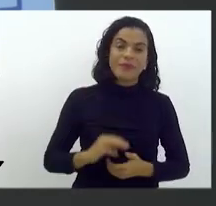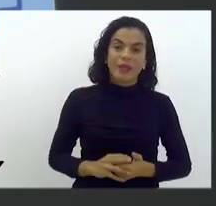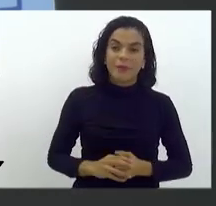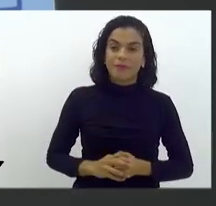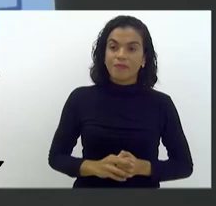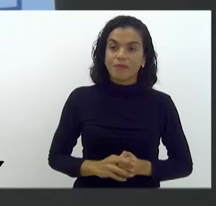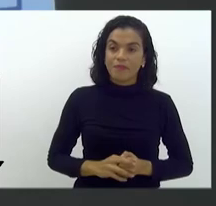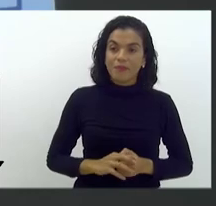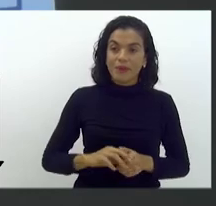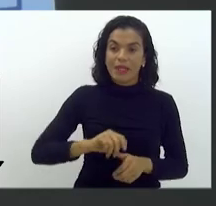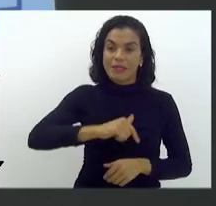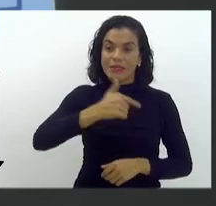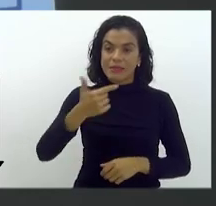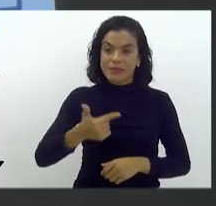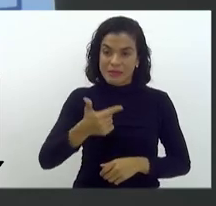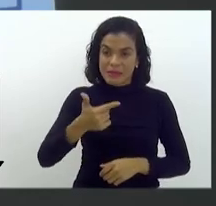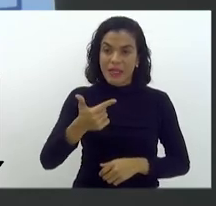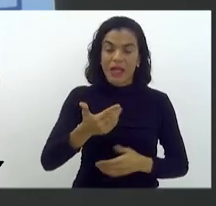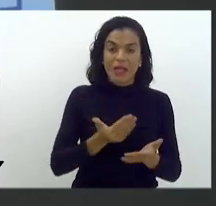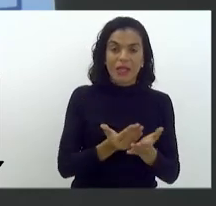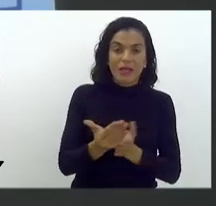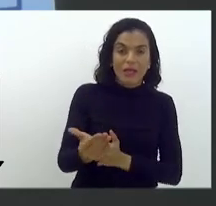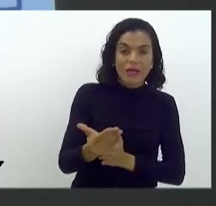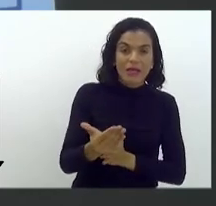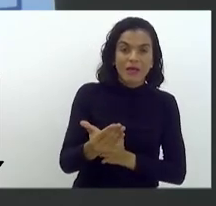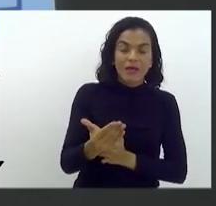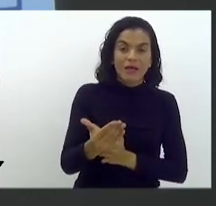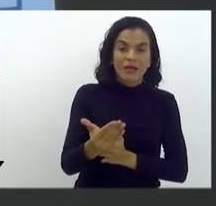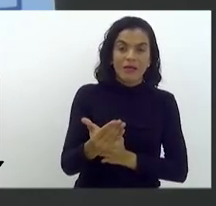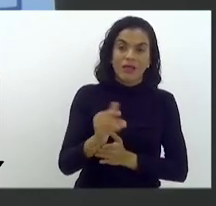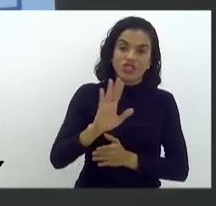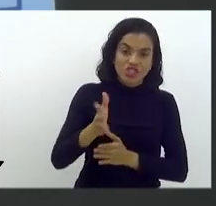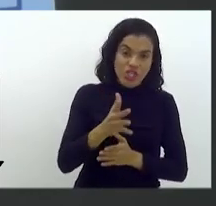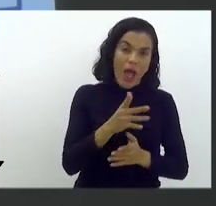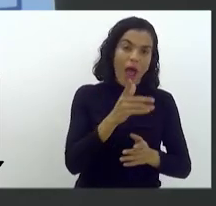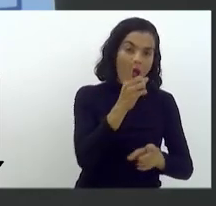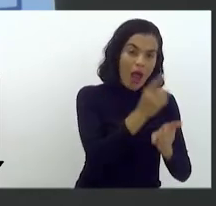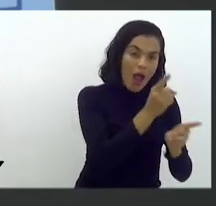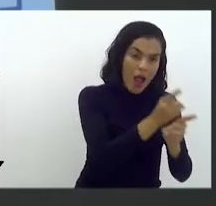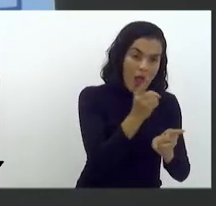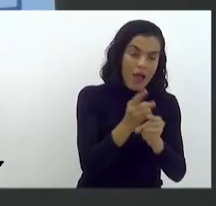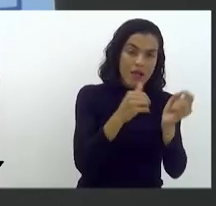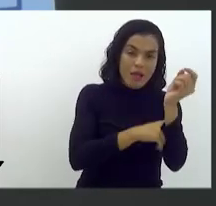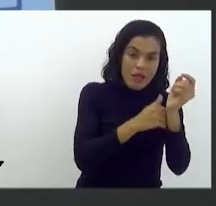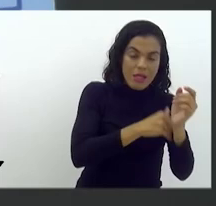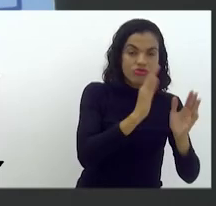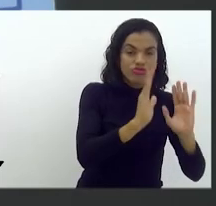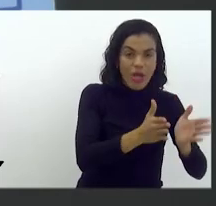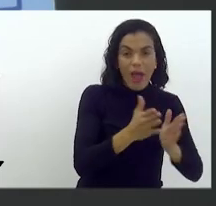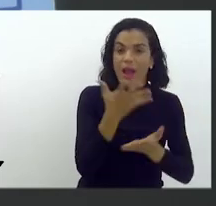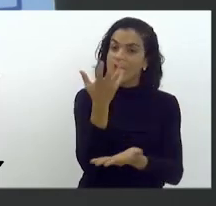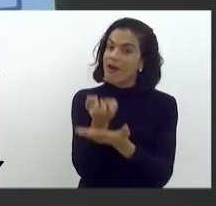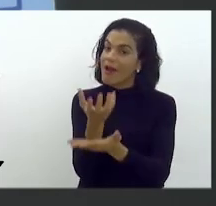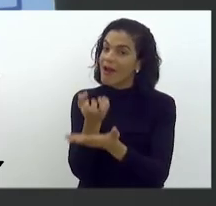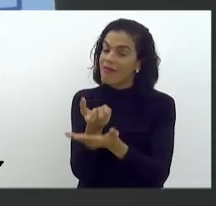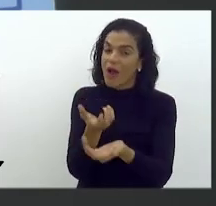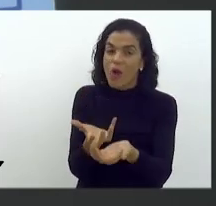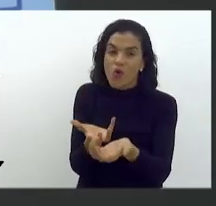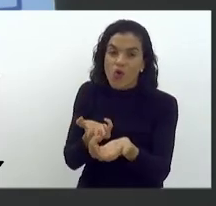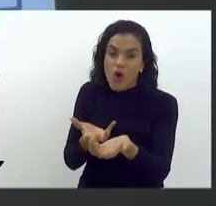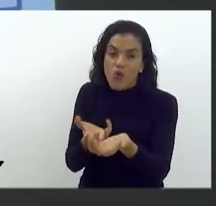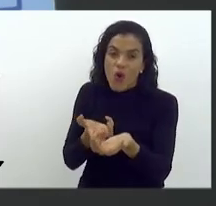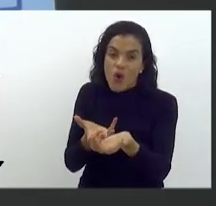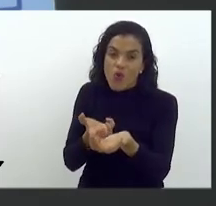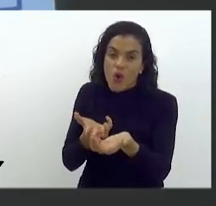logo depois na sequência ele começa a fazer depois que minerou que o estratificou ele vai gravar a mídia hoje qual